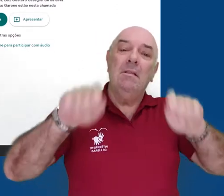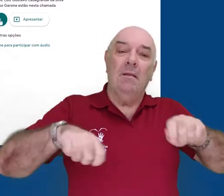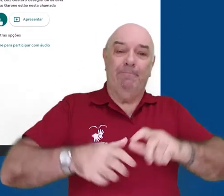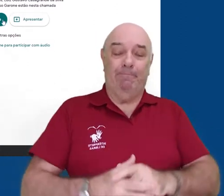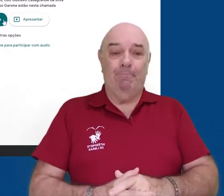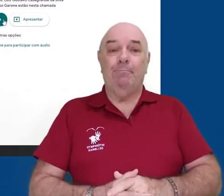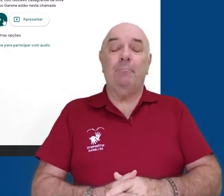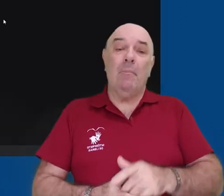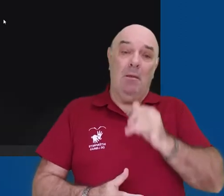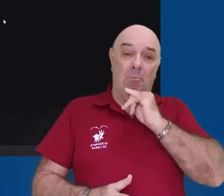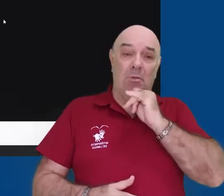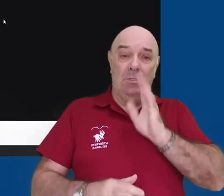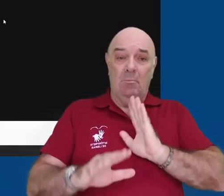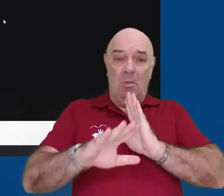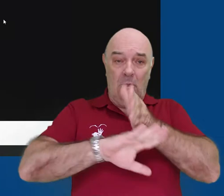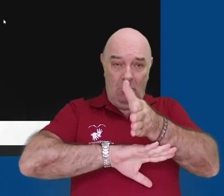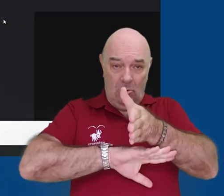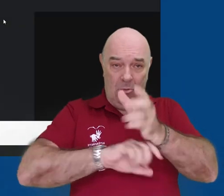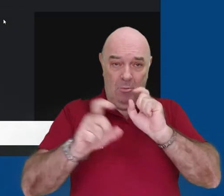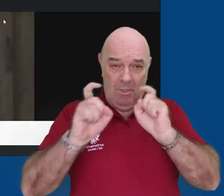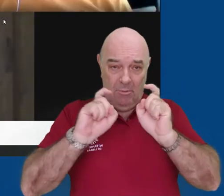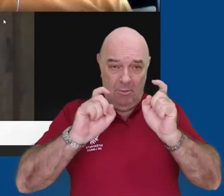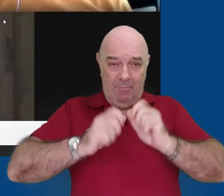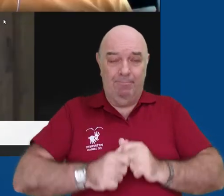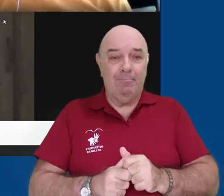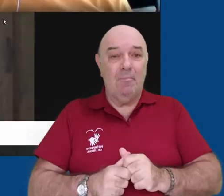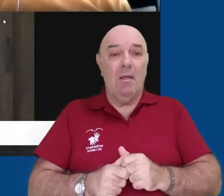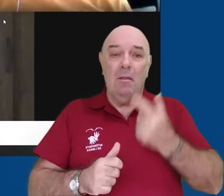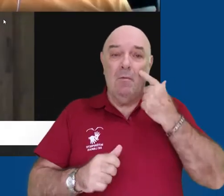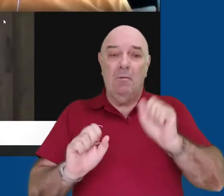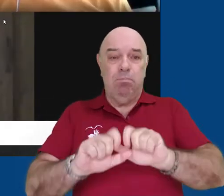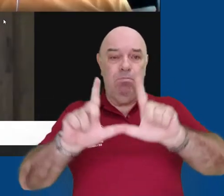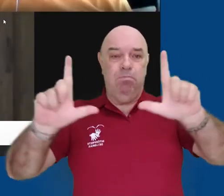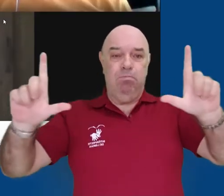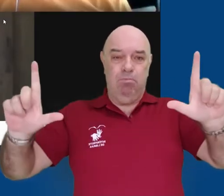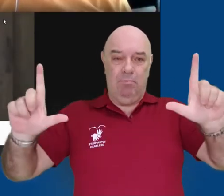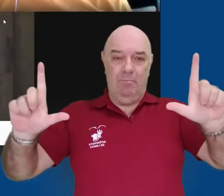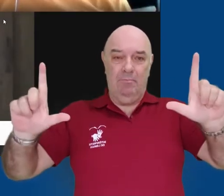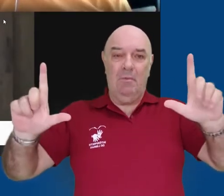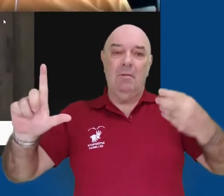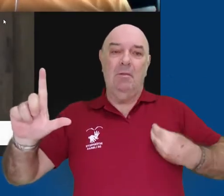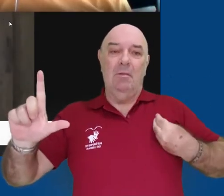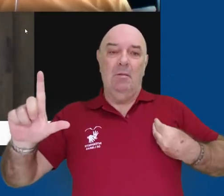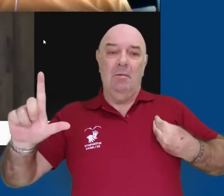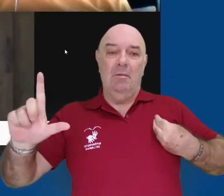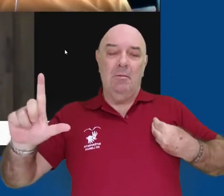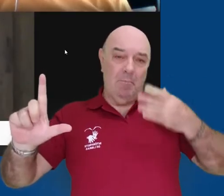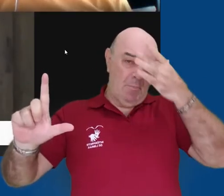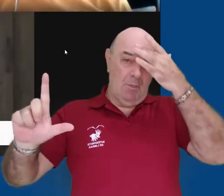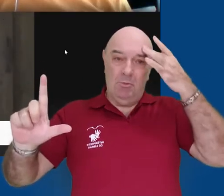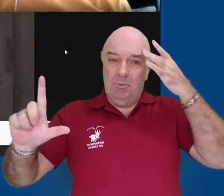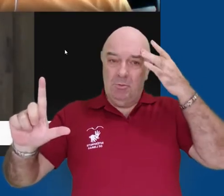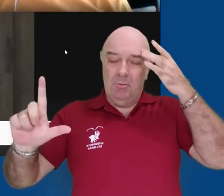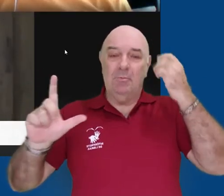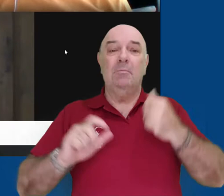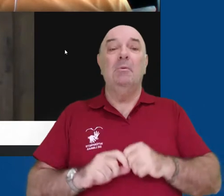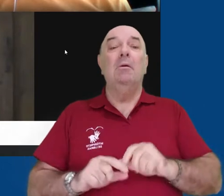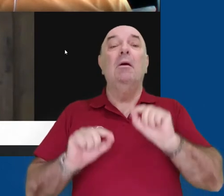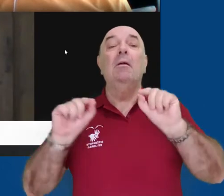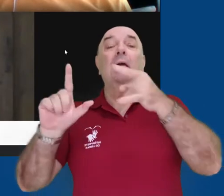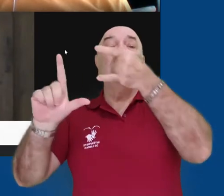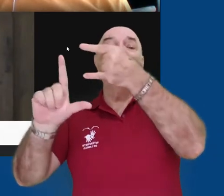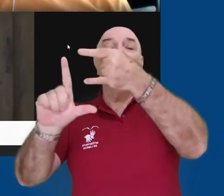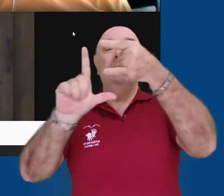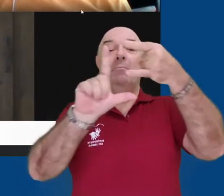Depois de entrar em uma reunião, nós temos na tela a visualização de alguns participantes. Se quisermos conferir quem são